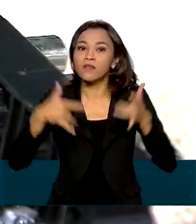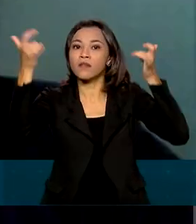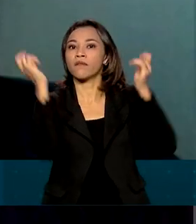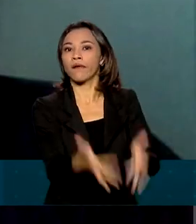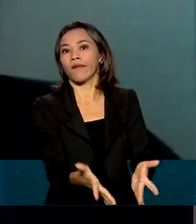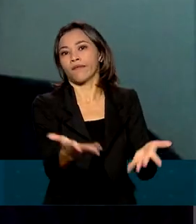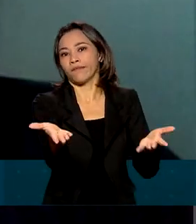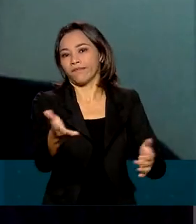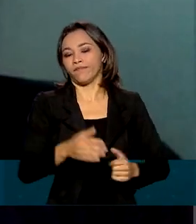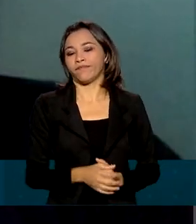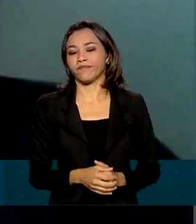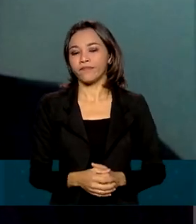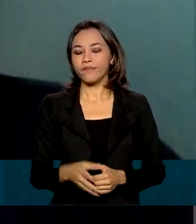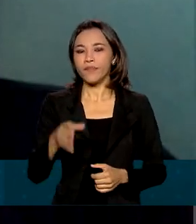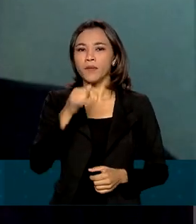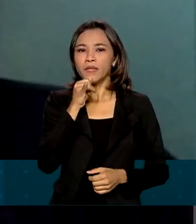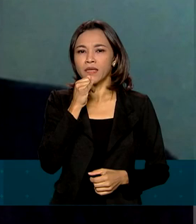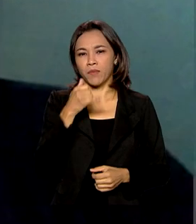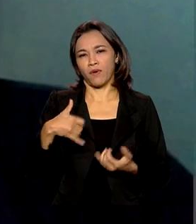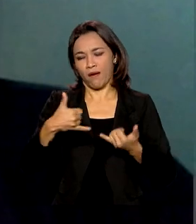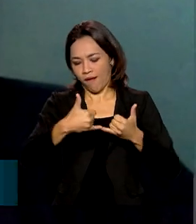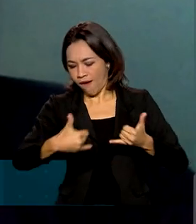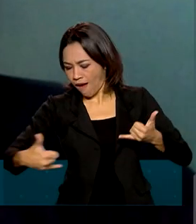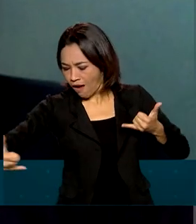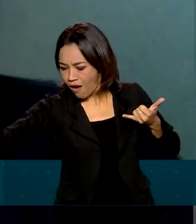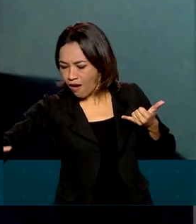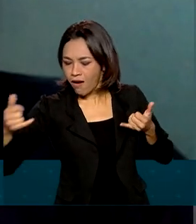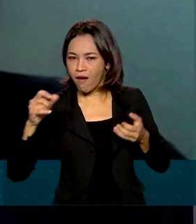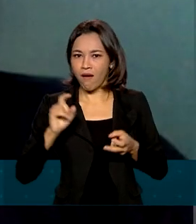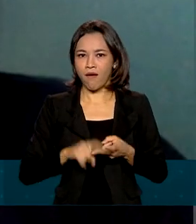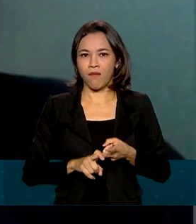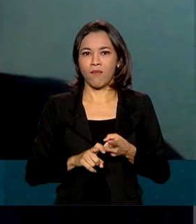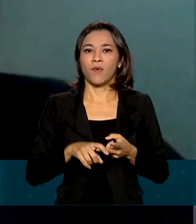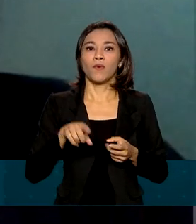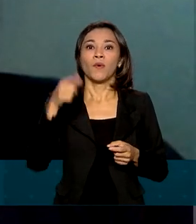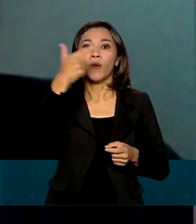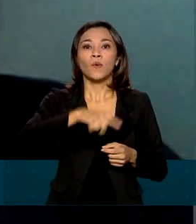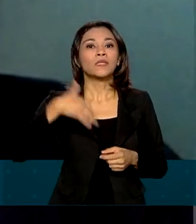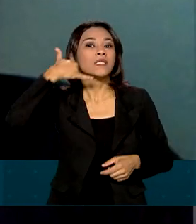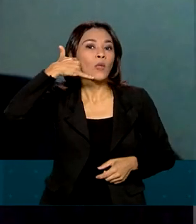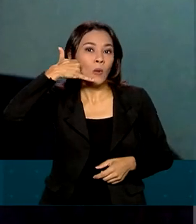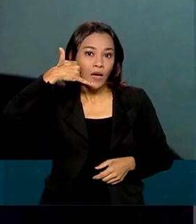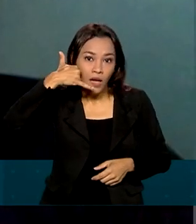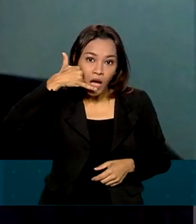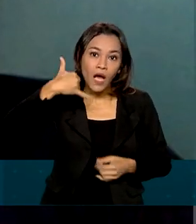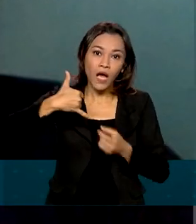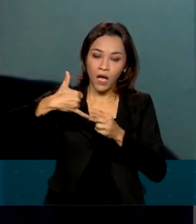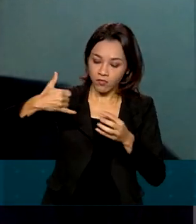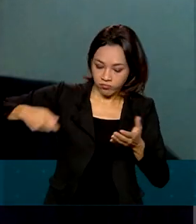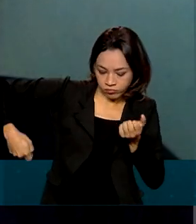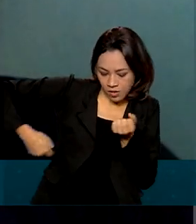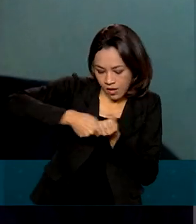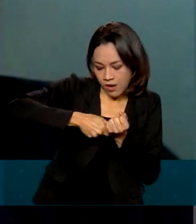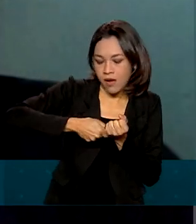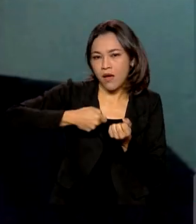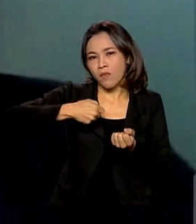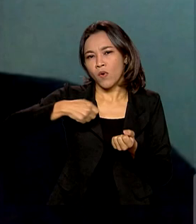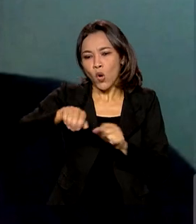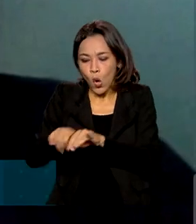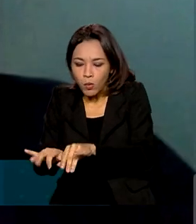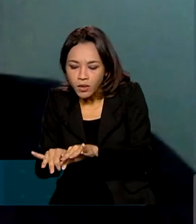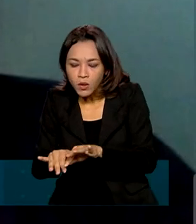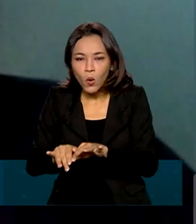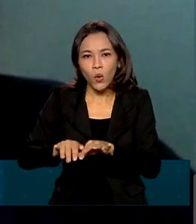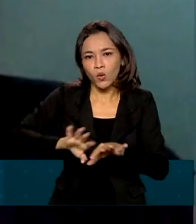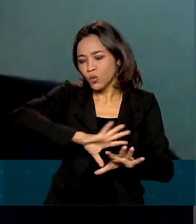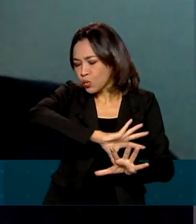lixo. Os cabos dos carregadores de celulares, dos computadores e tudo mais, depois